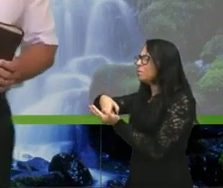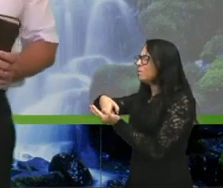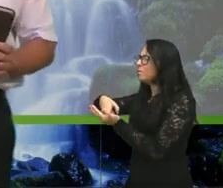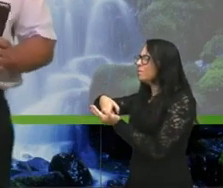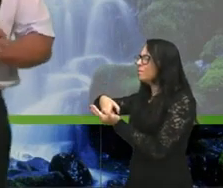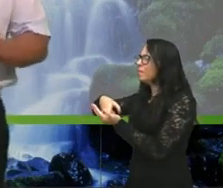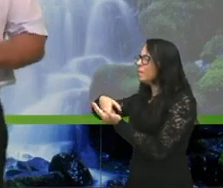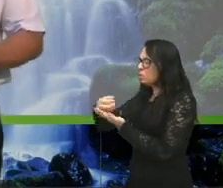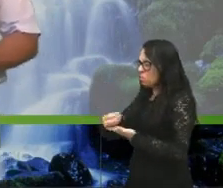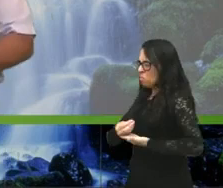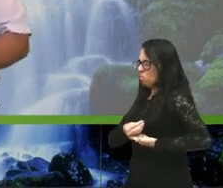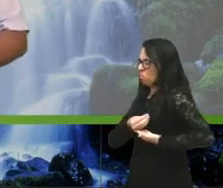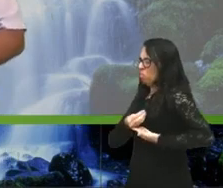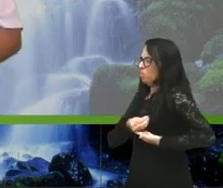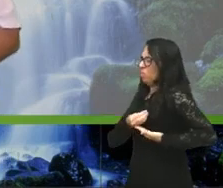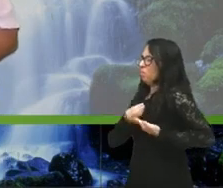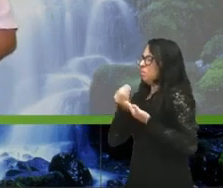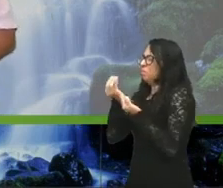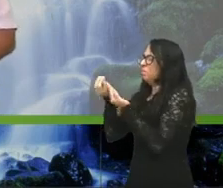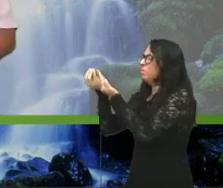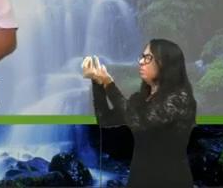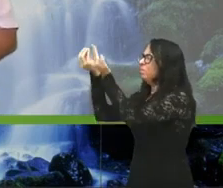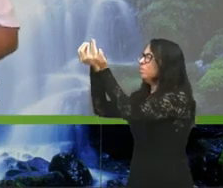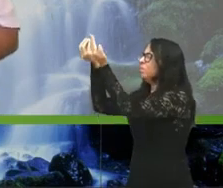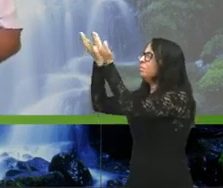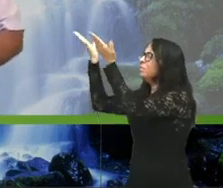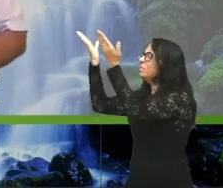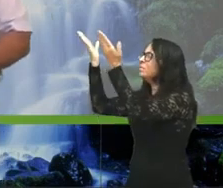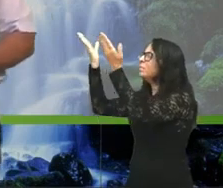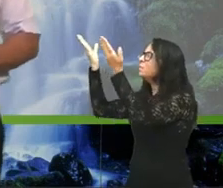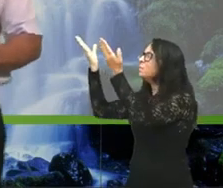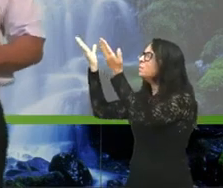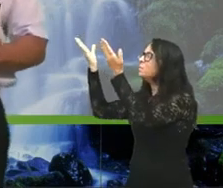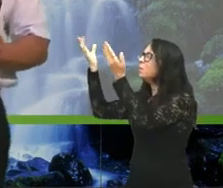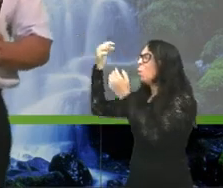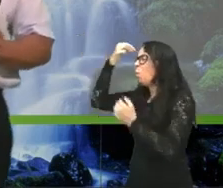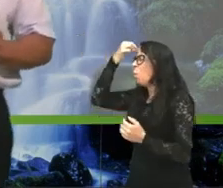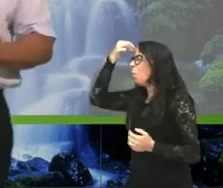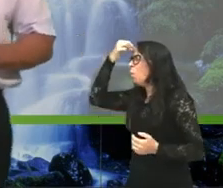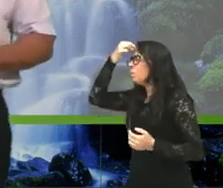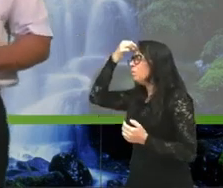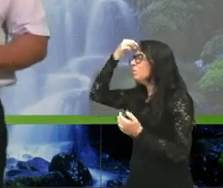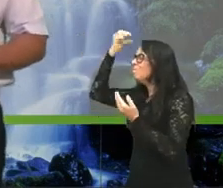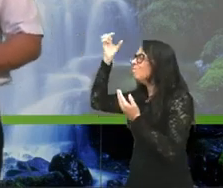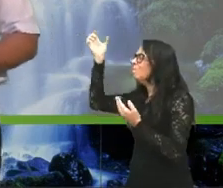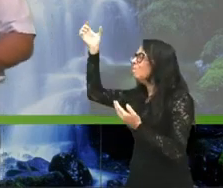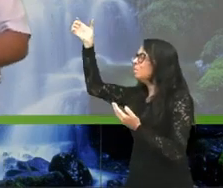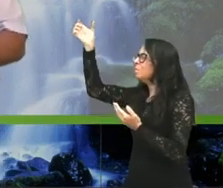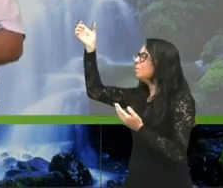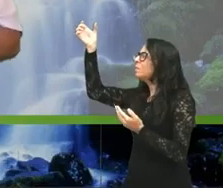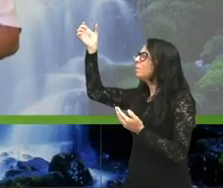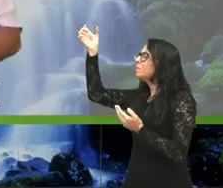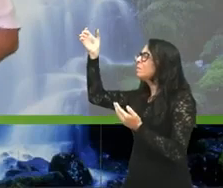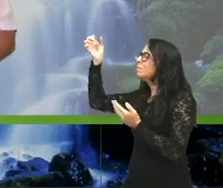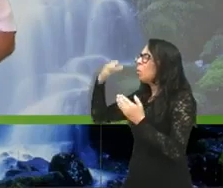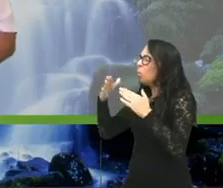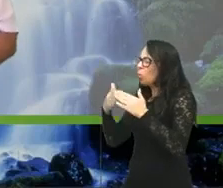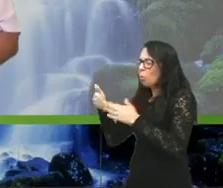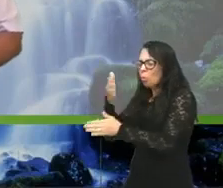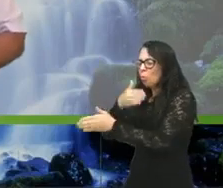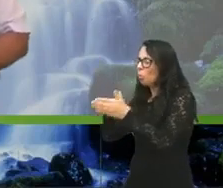mente, todo o nosso ser diante do Senhor. E colocamos, ó Pai, nossa vida diante de Ti, como ela